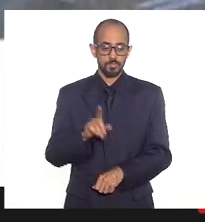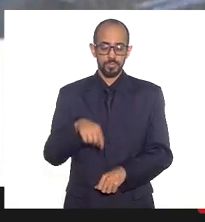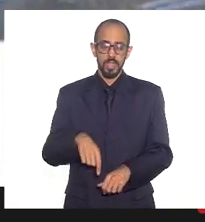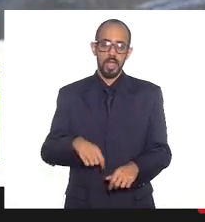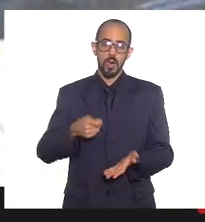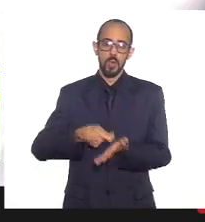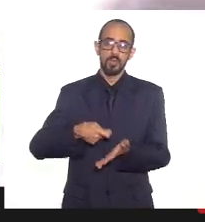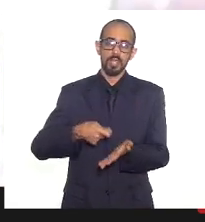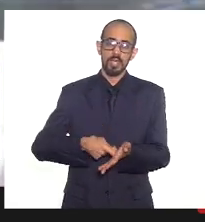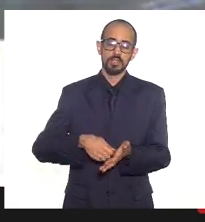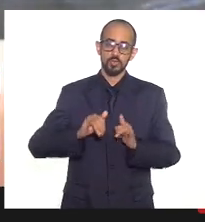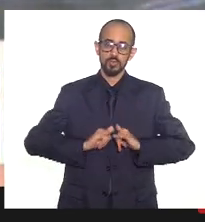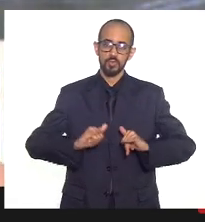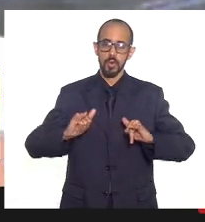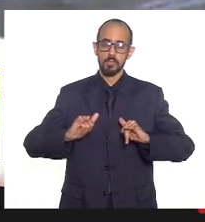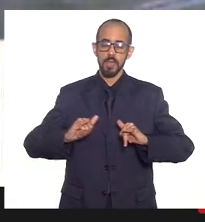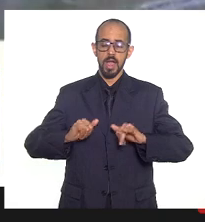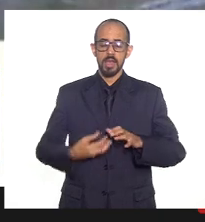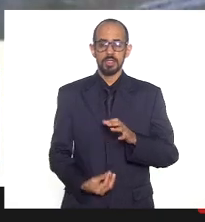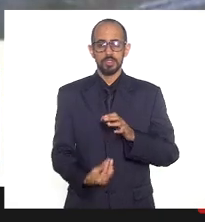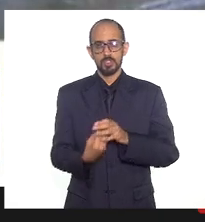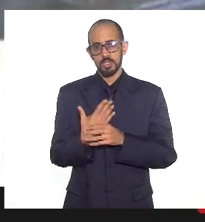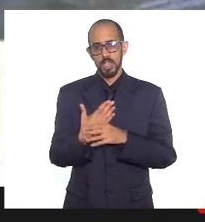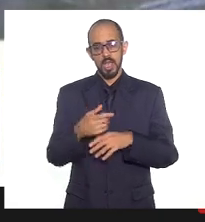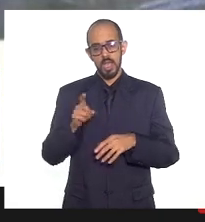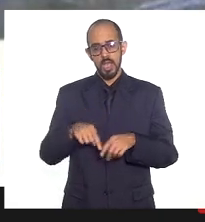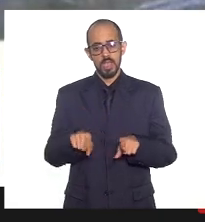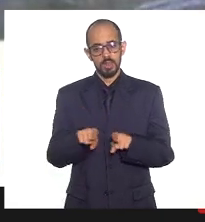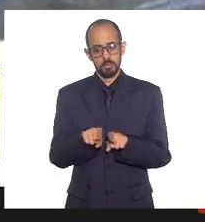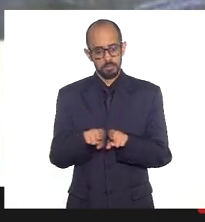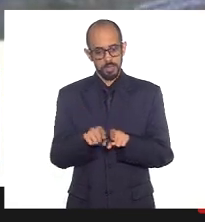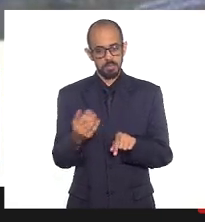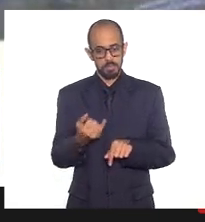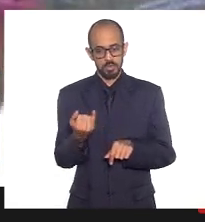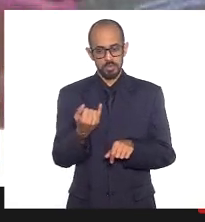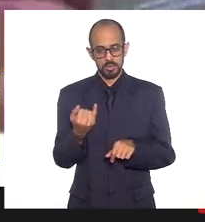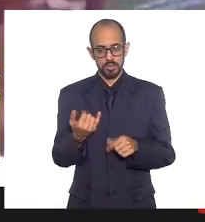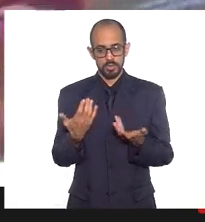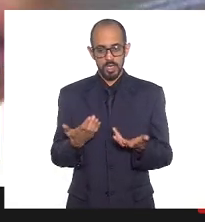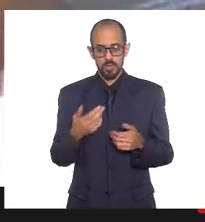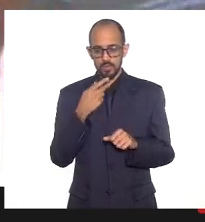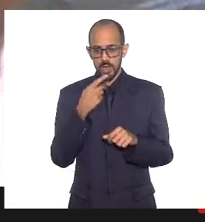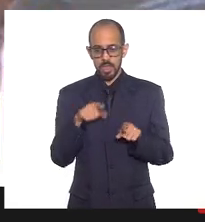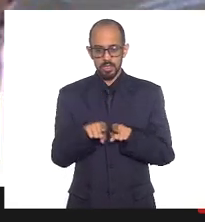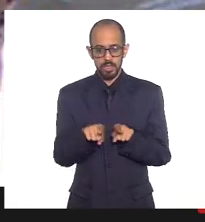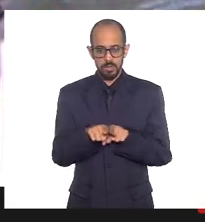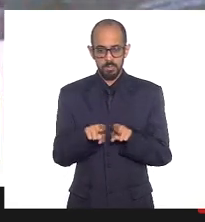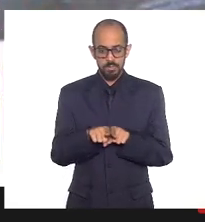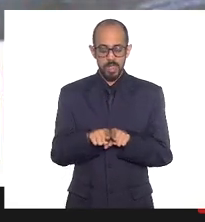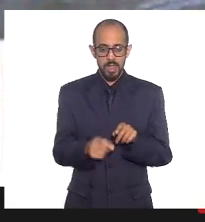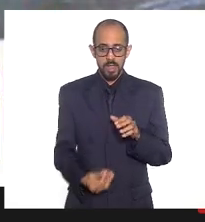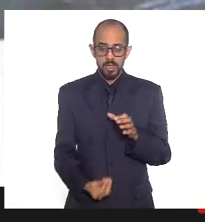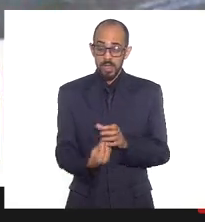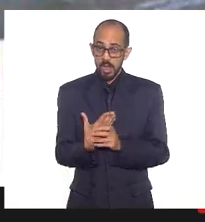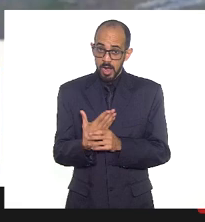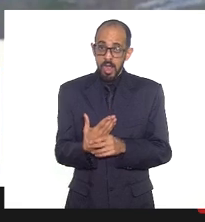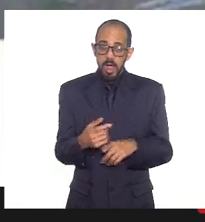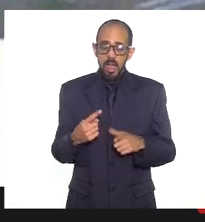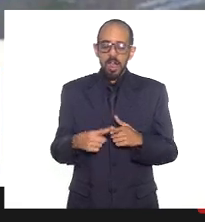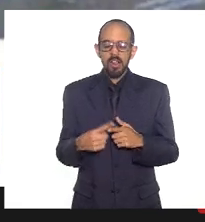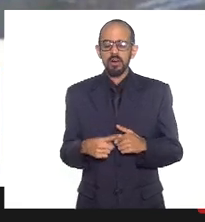e formular, ele é muito central, né? E eu queria também falar um pouco dessa questão da formulação, porque recai,